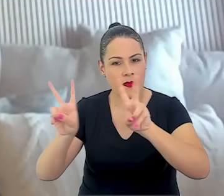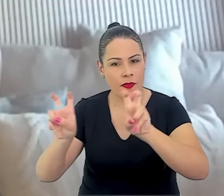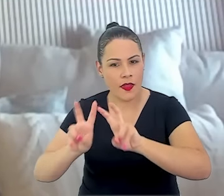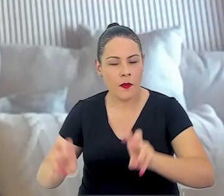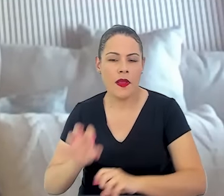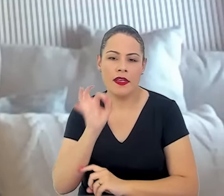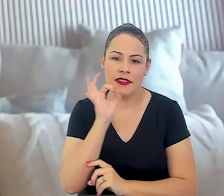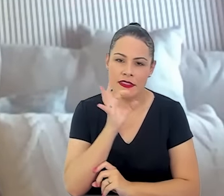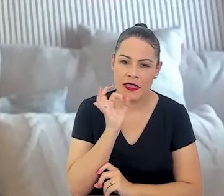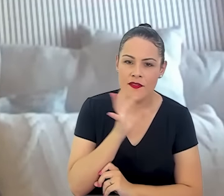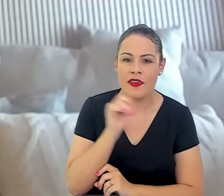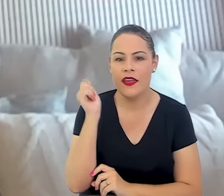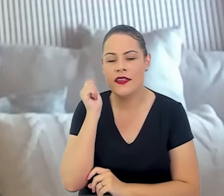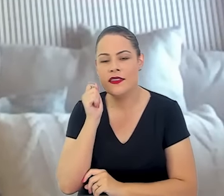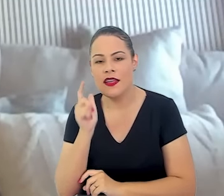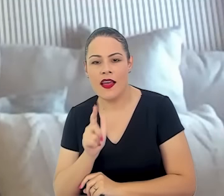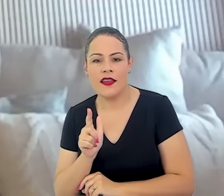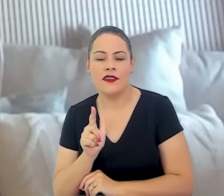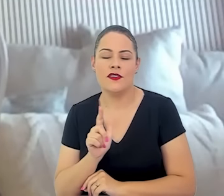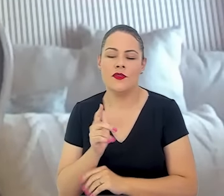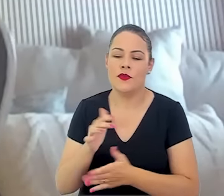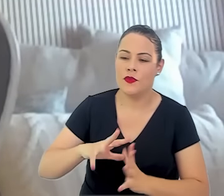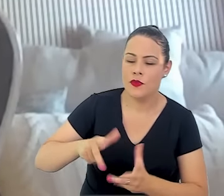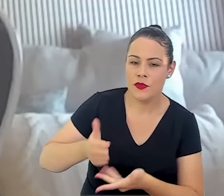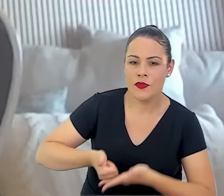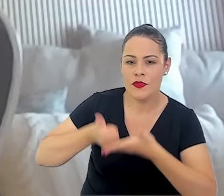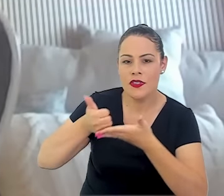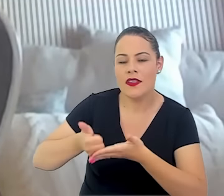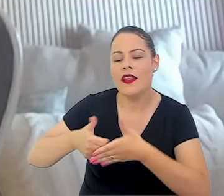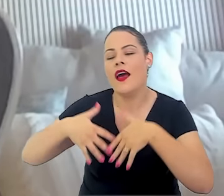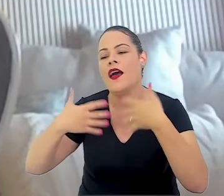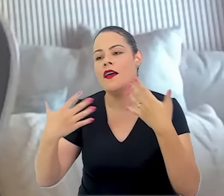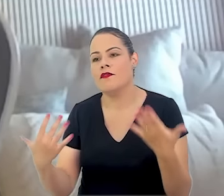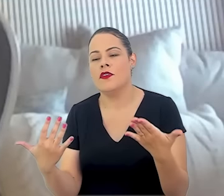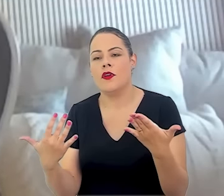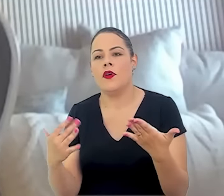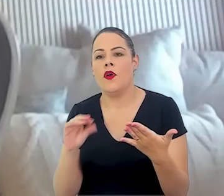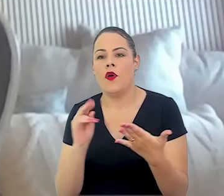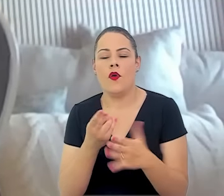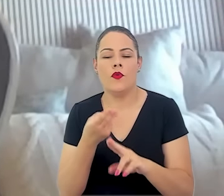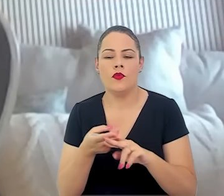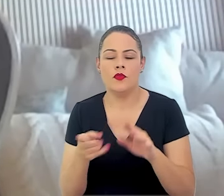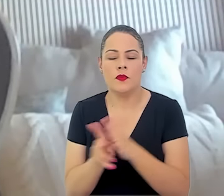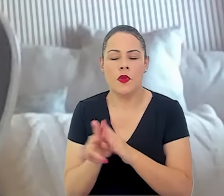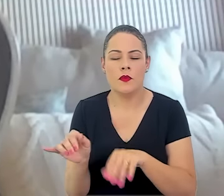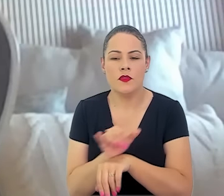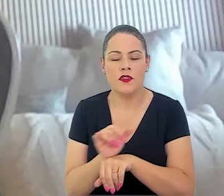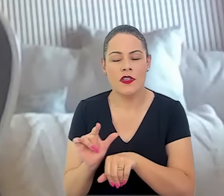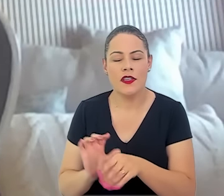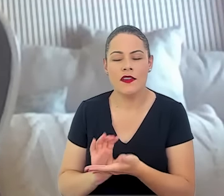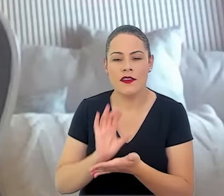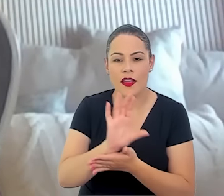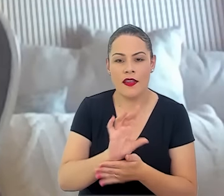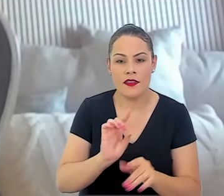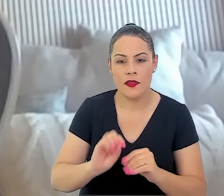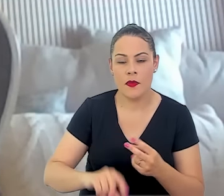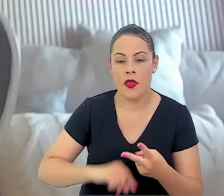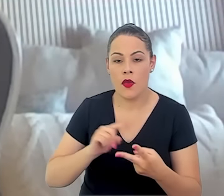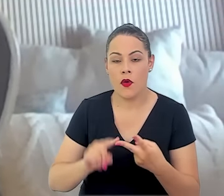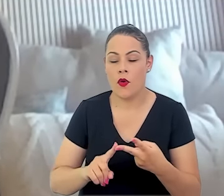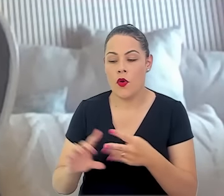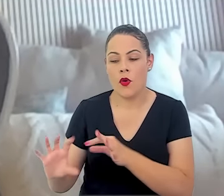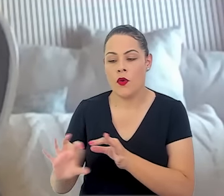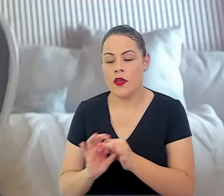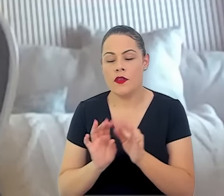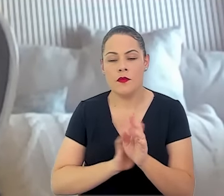temáticos, então verdes, azuis, sustentáveis, enfim, né, seja para uso de recursos, seja conectados à